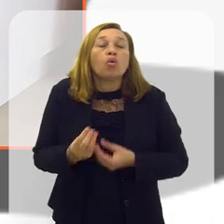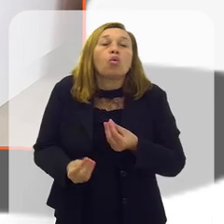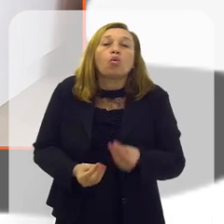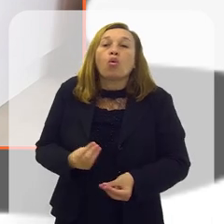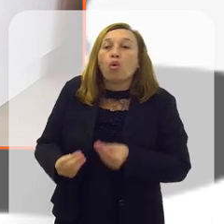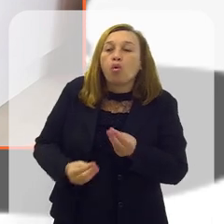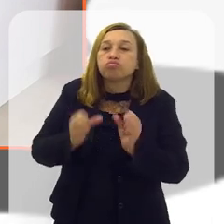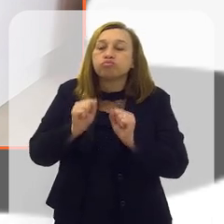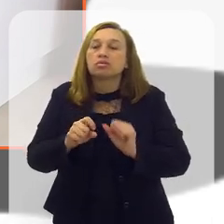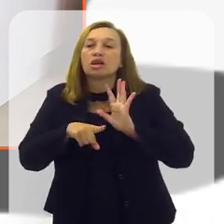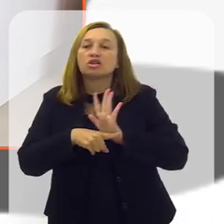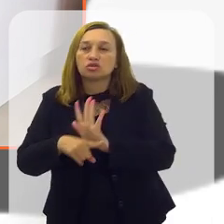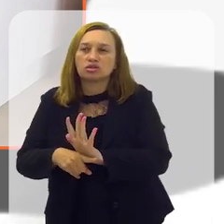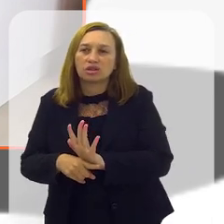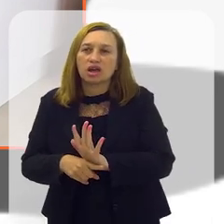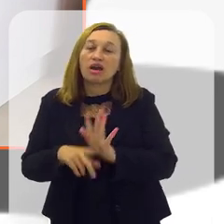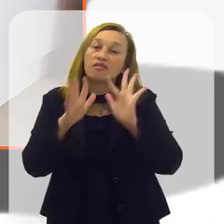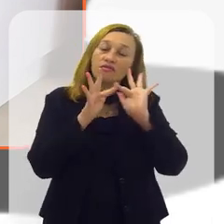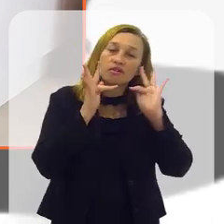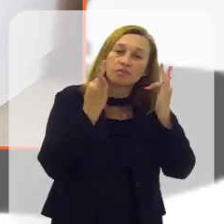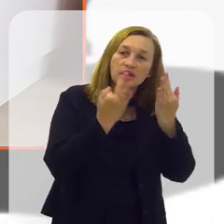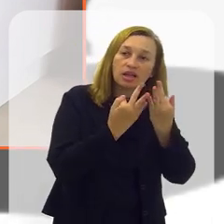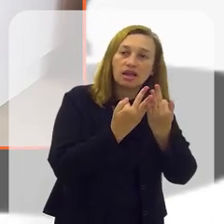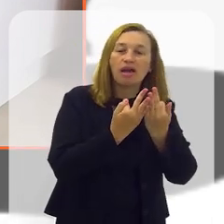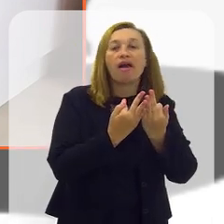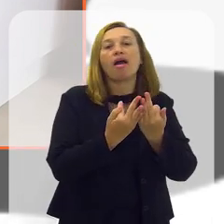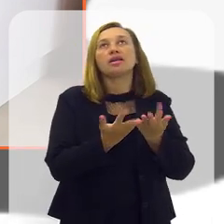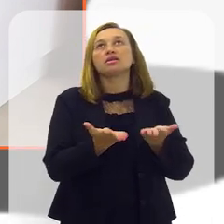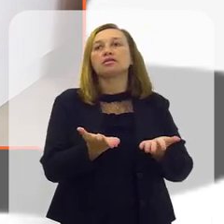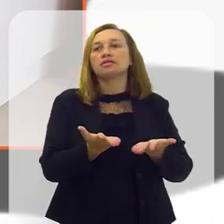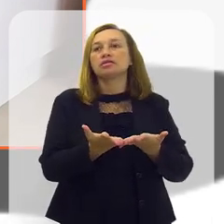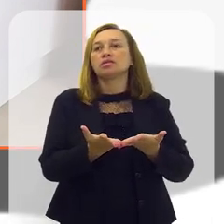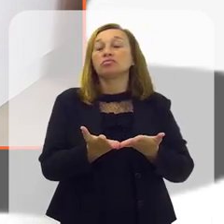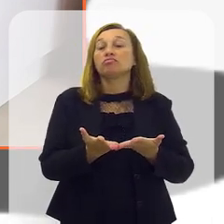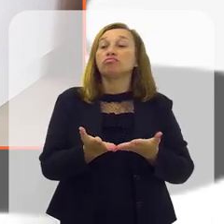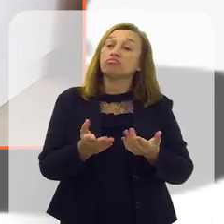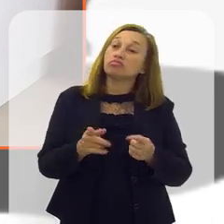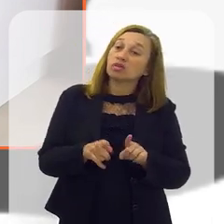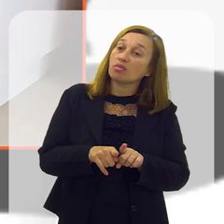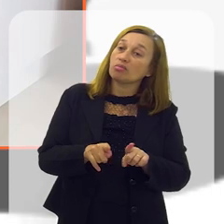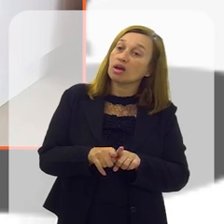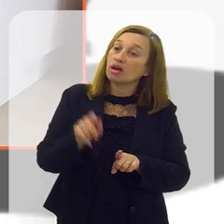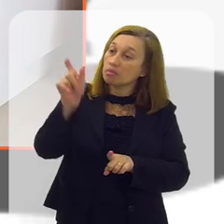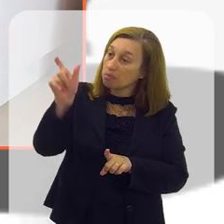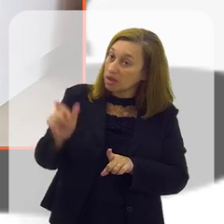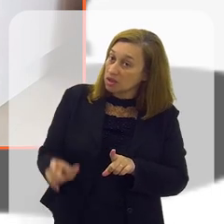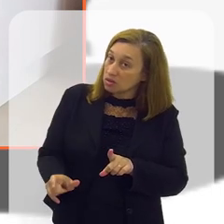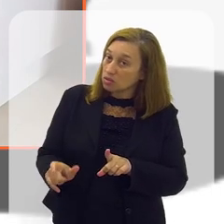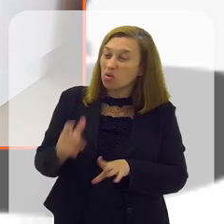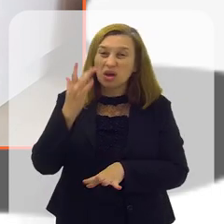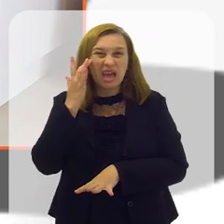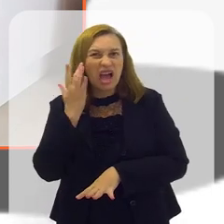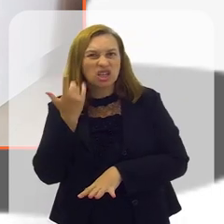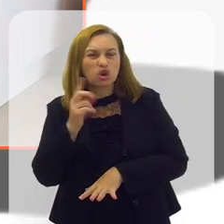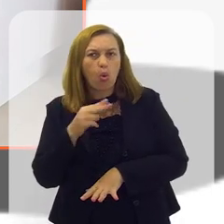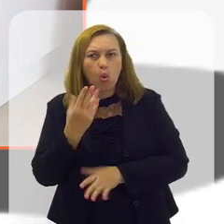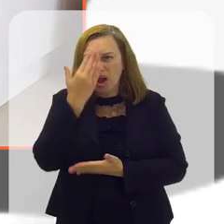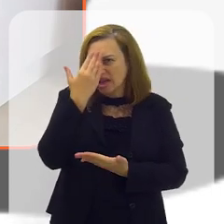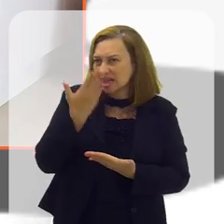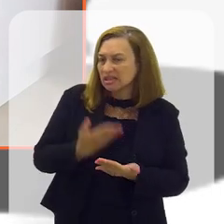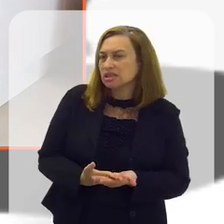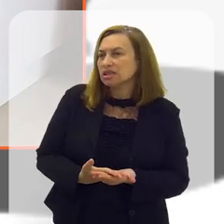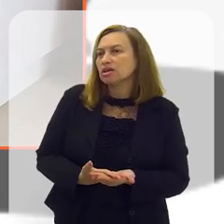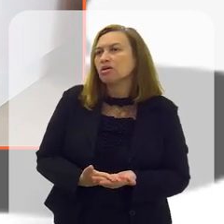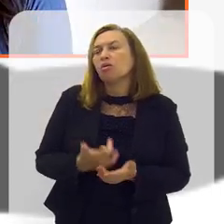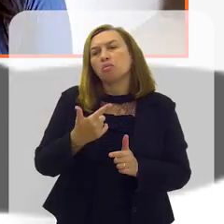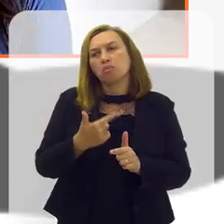De que maneira eles podem ajudar tanto familiares, tá? Quanto pessoas que acham ou